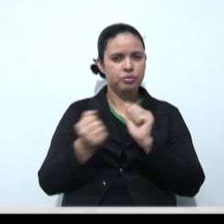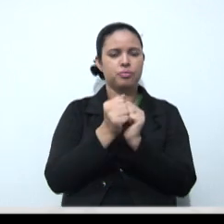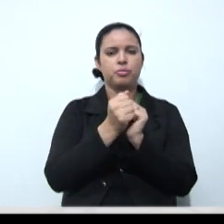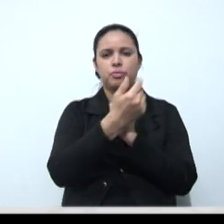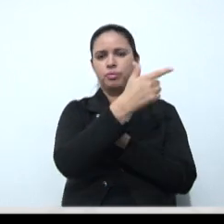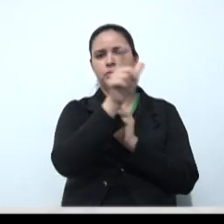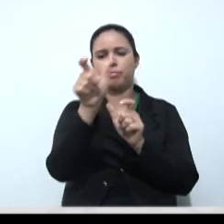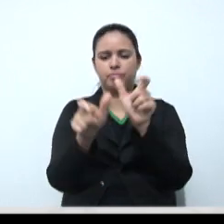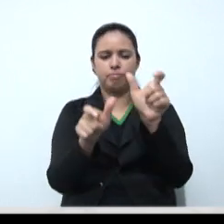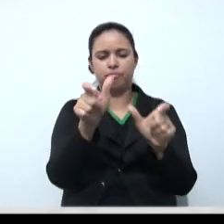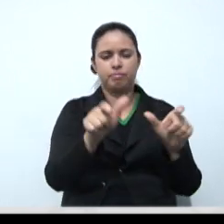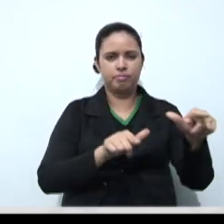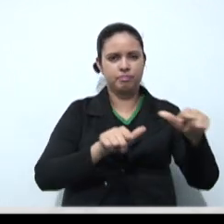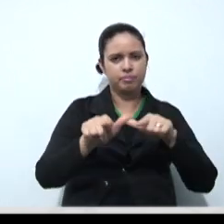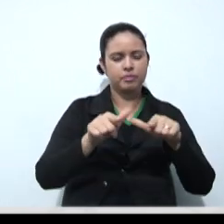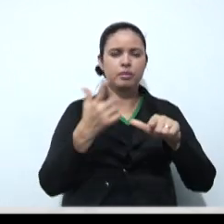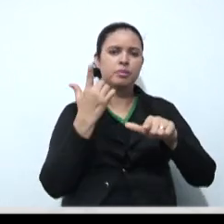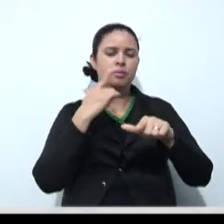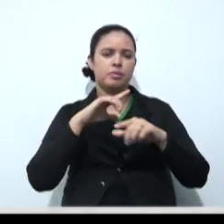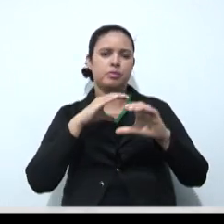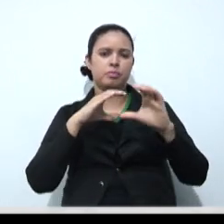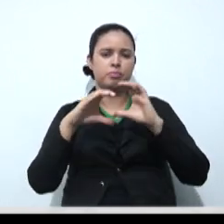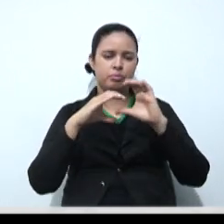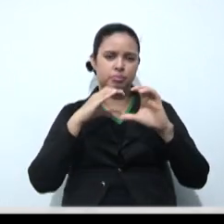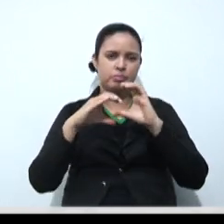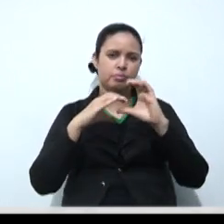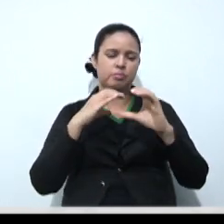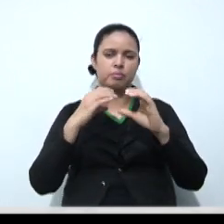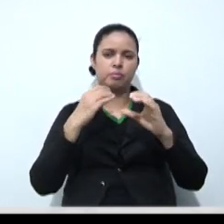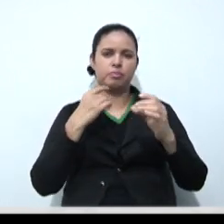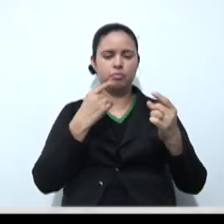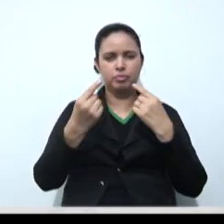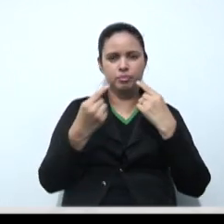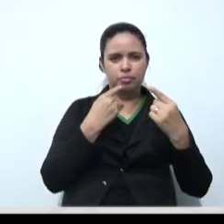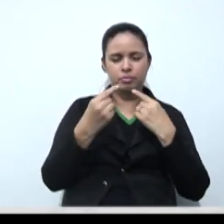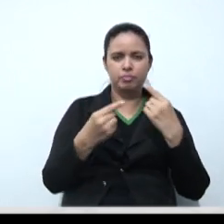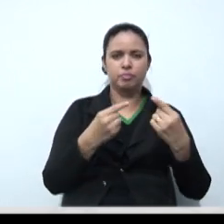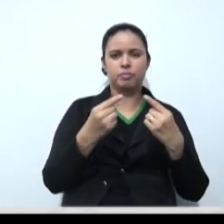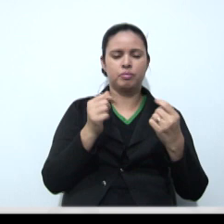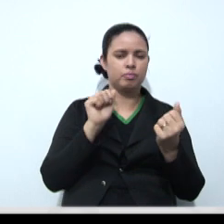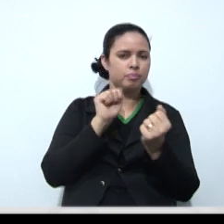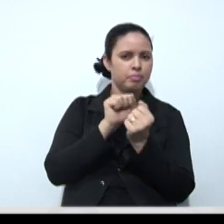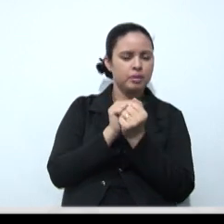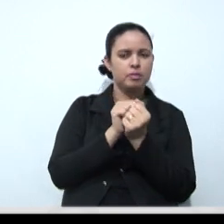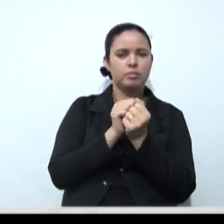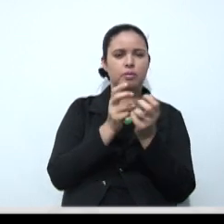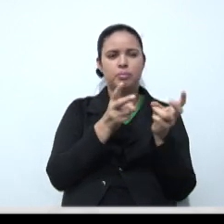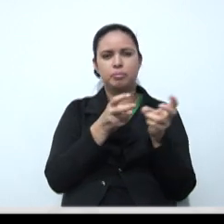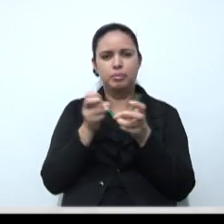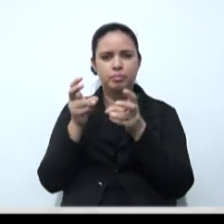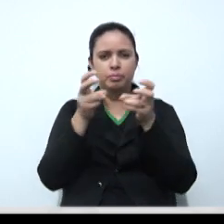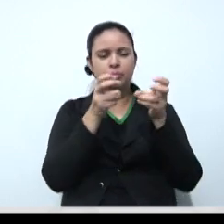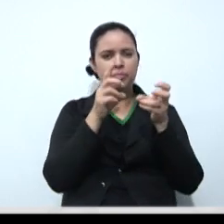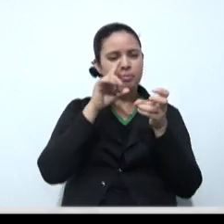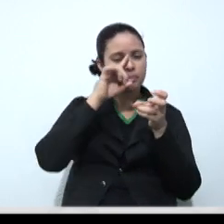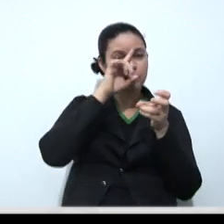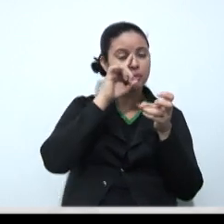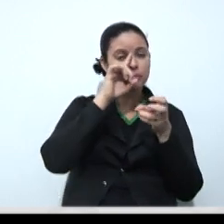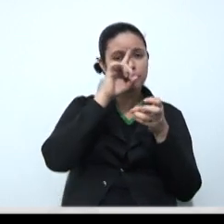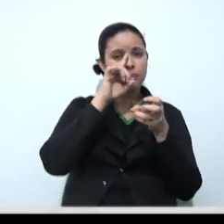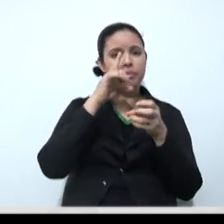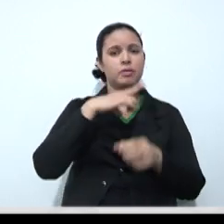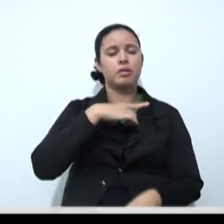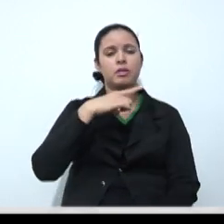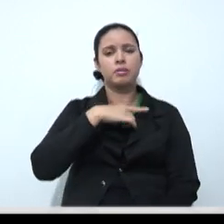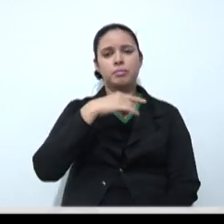É ter a chance de um diálogo mais fácil, mais próximo. Com isso, pode observar situações de risco na fonte, tá? Tendo